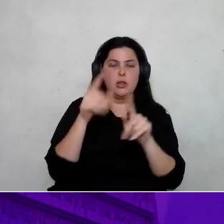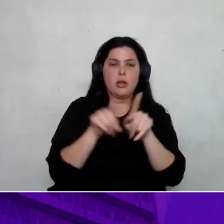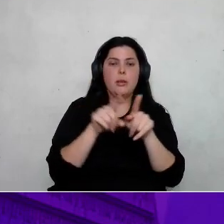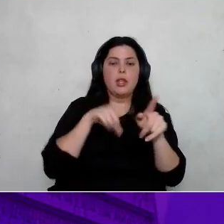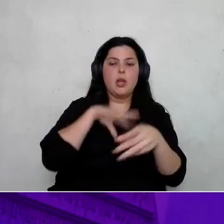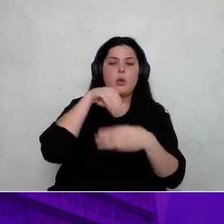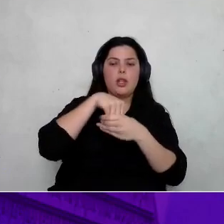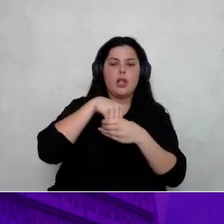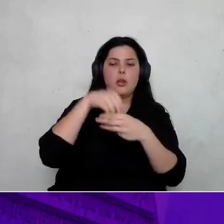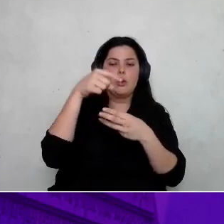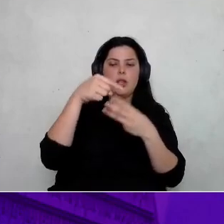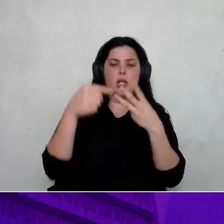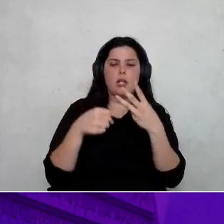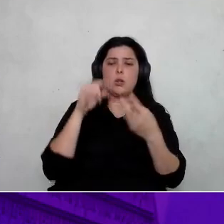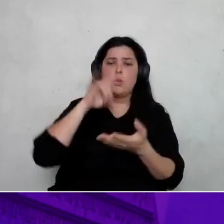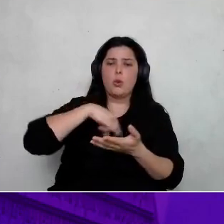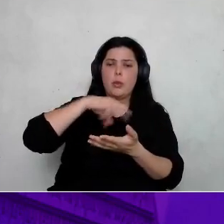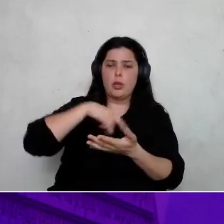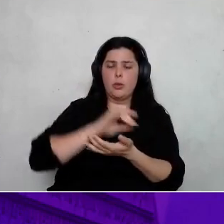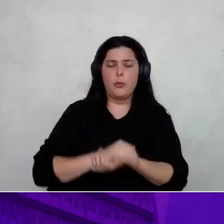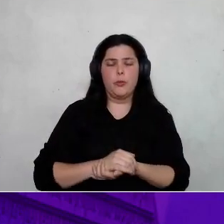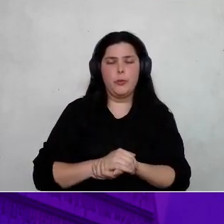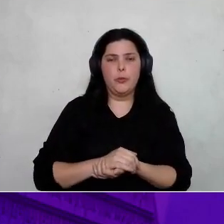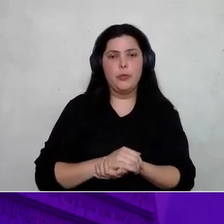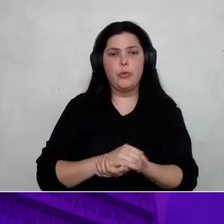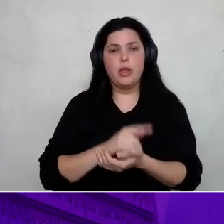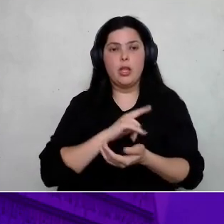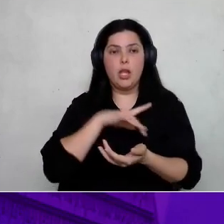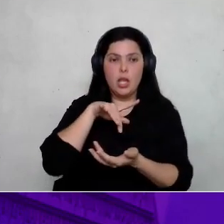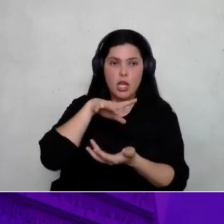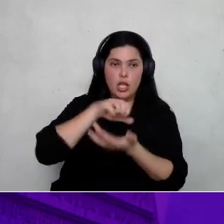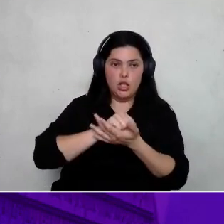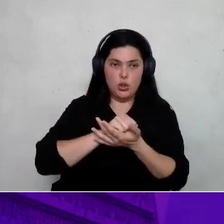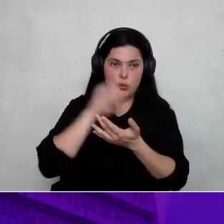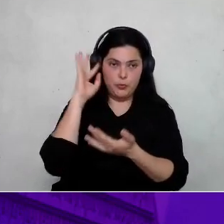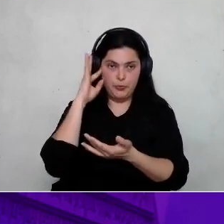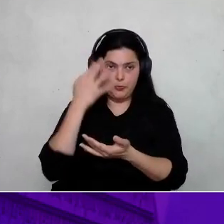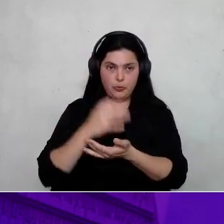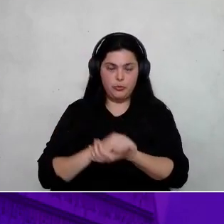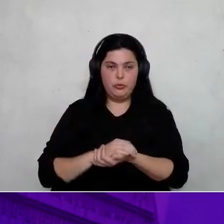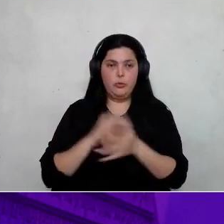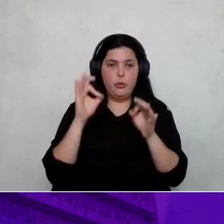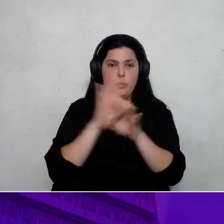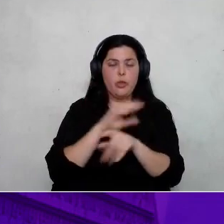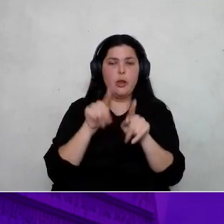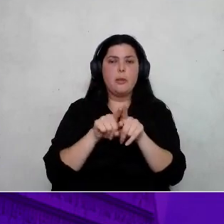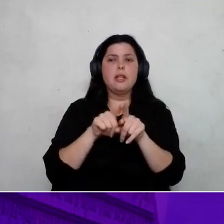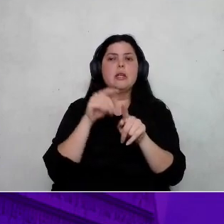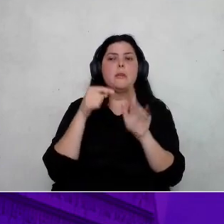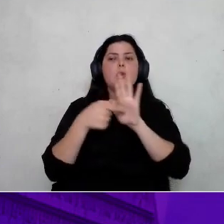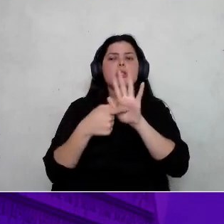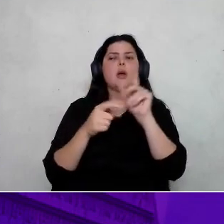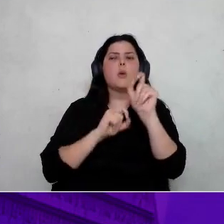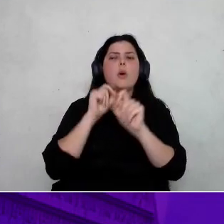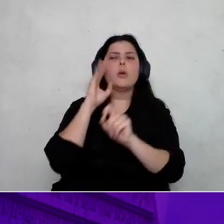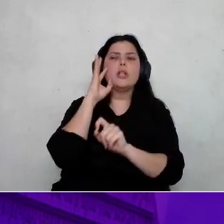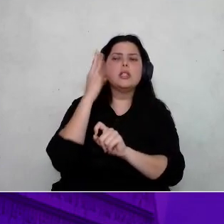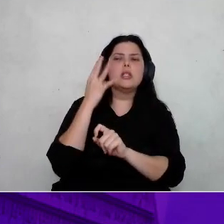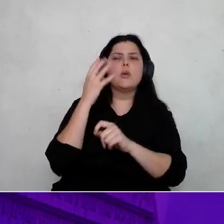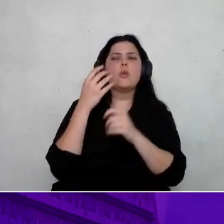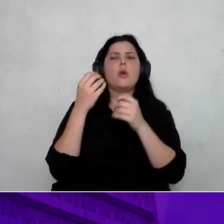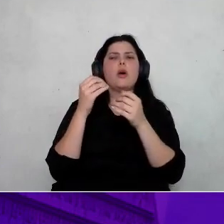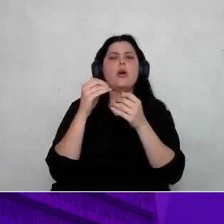É um documento. Nele você vai manter o registro da sua decisão, você vai manter qual foi a decisão, qual foi o escopo dela,